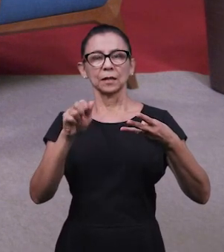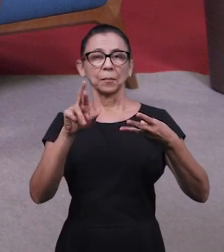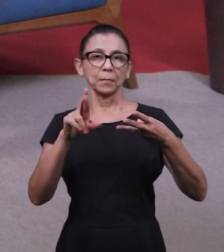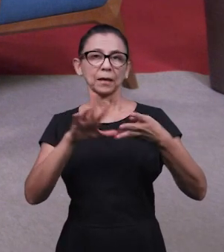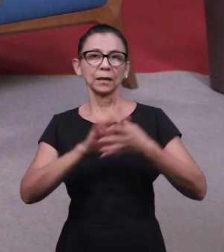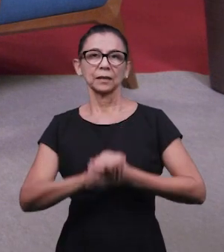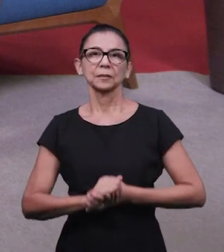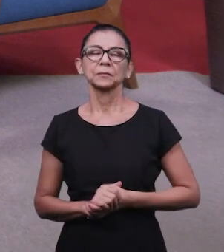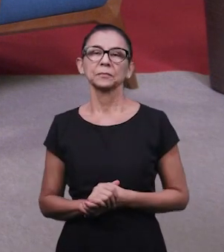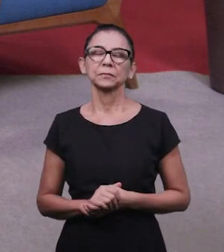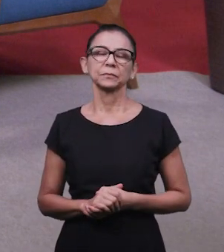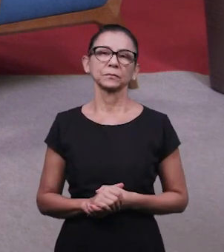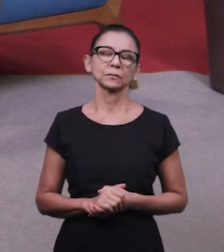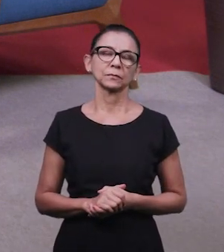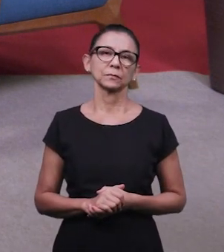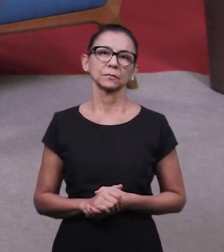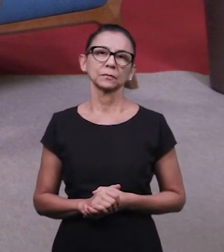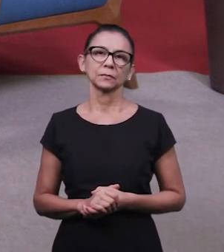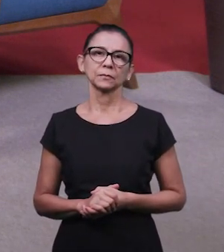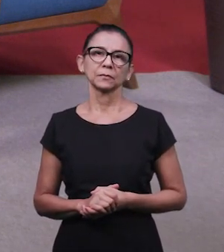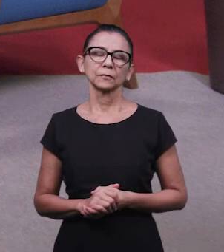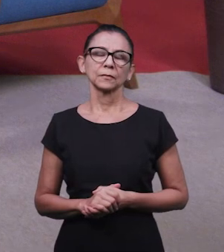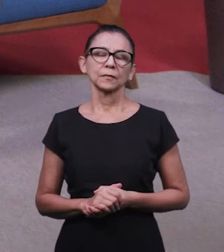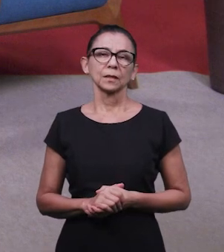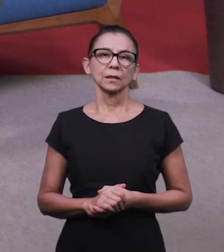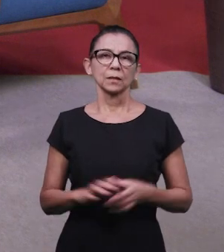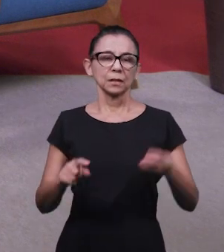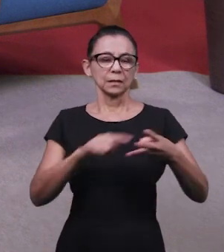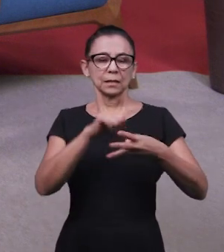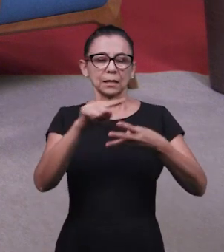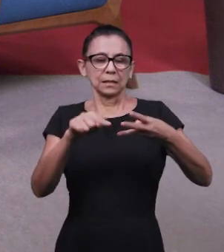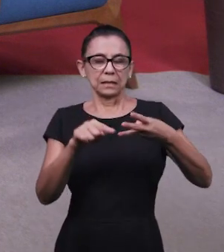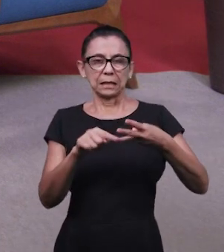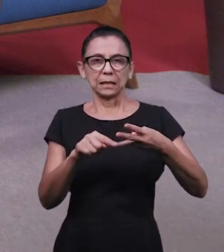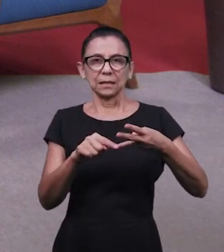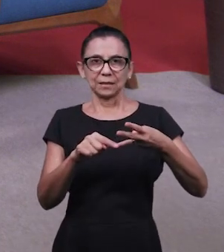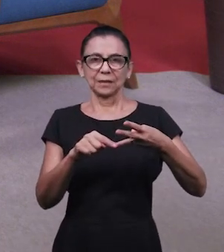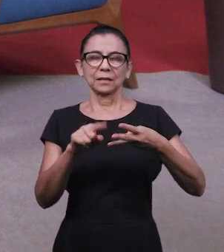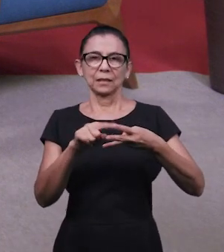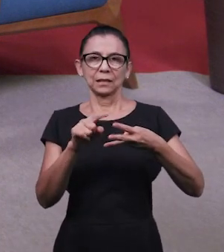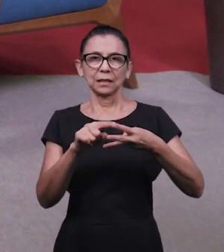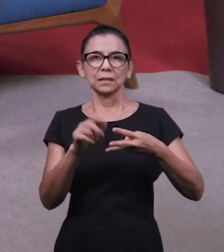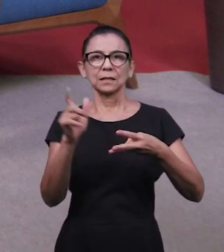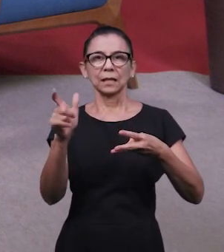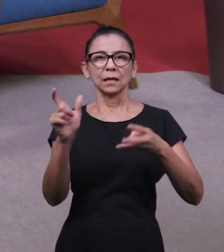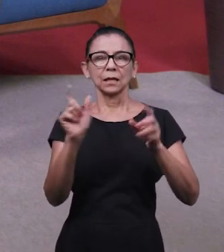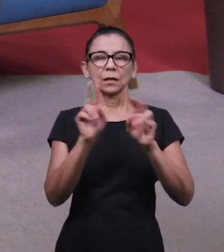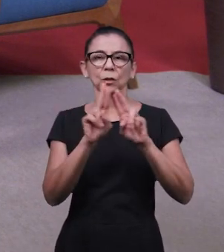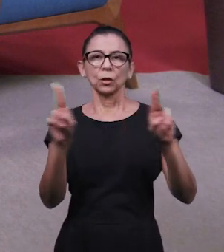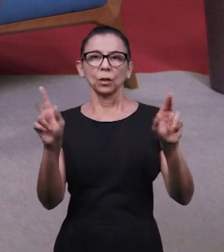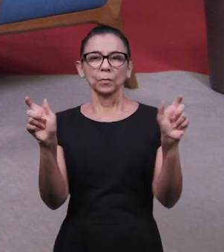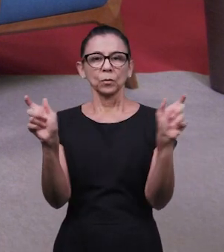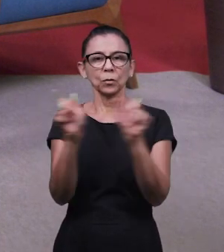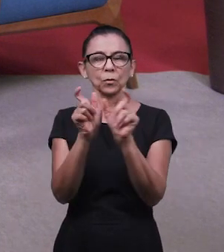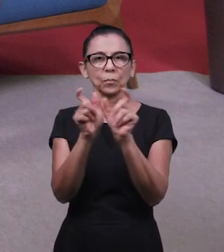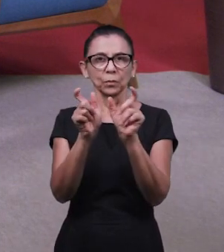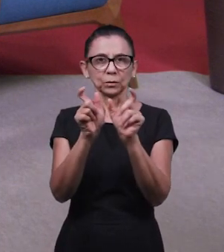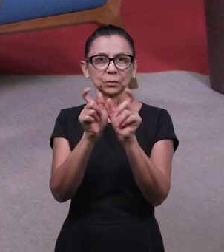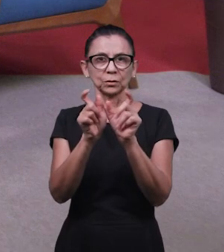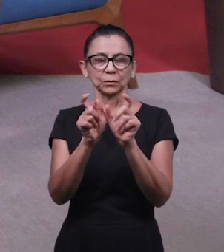3 primeiros é Eleazar, José e Bassebete, Eleazar e Samar. Interessante, né? José e Bassebete é o nome